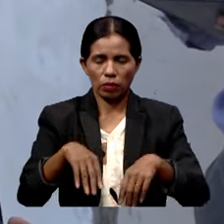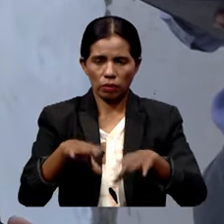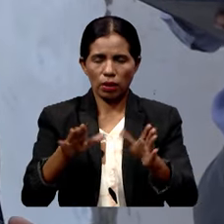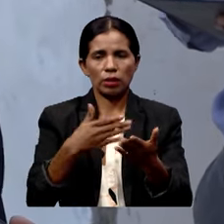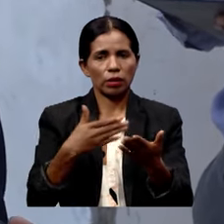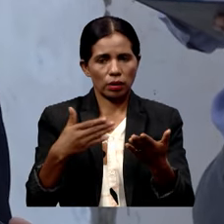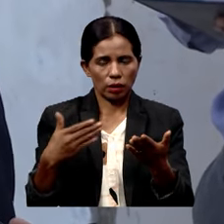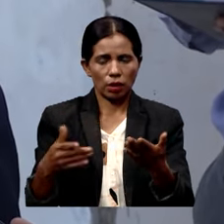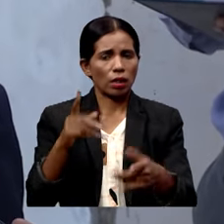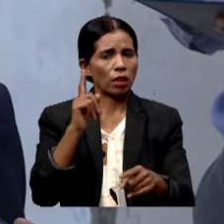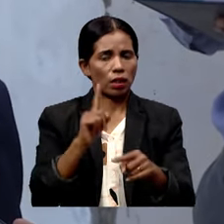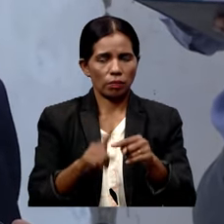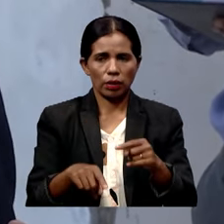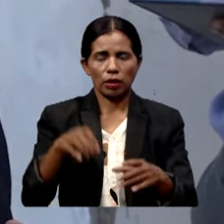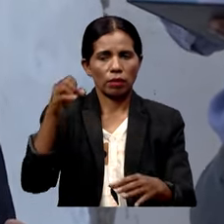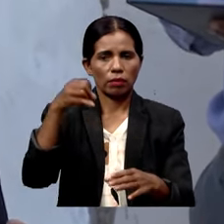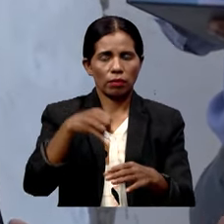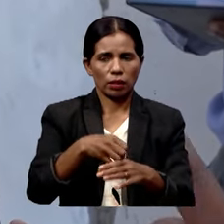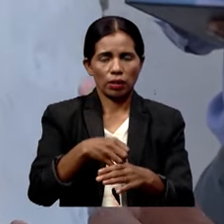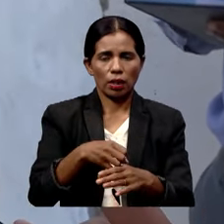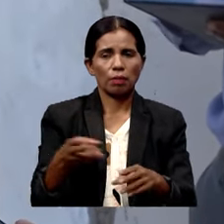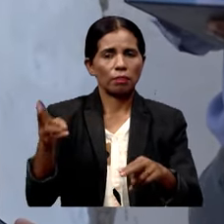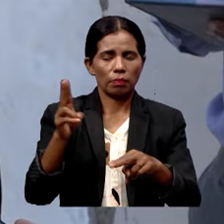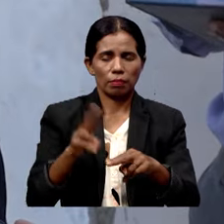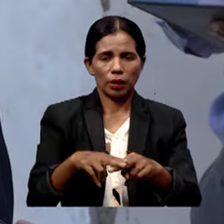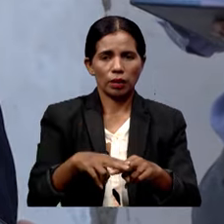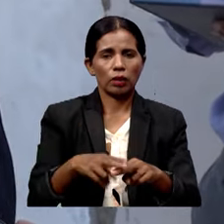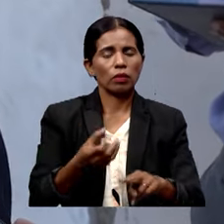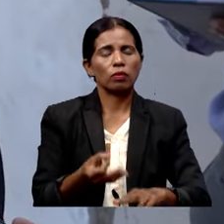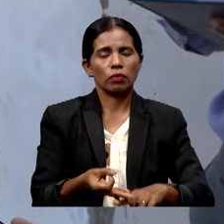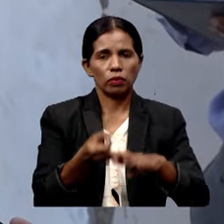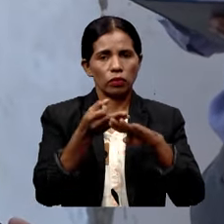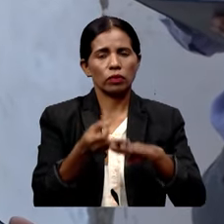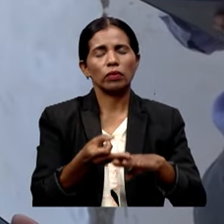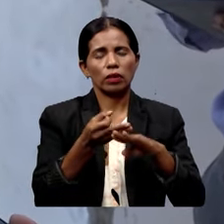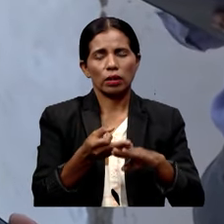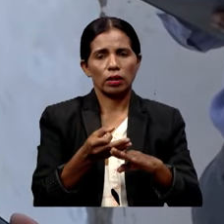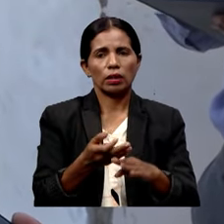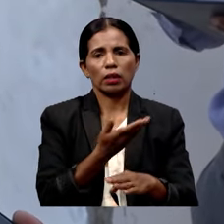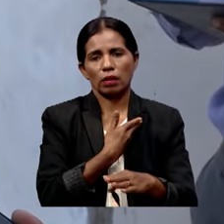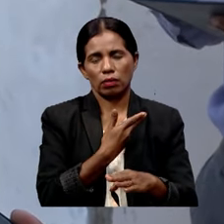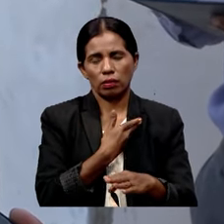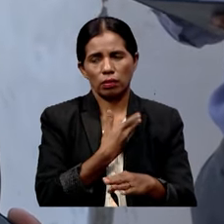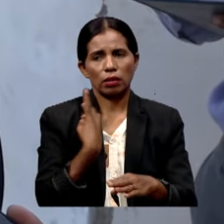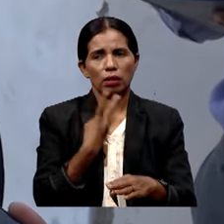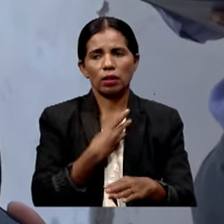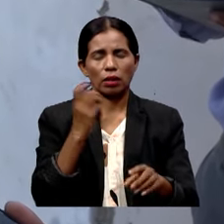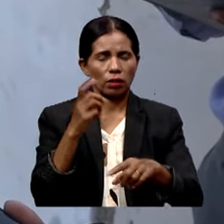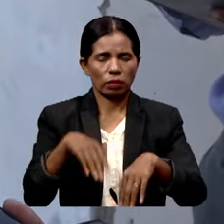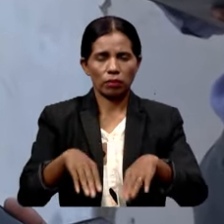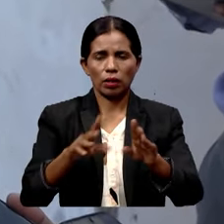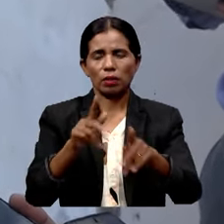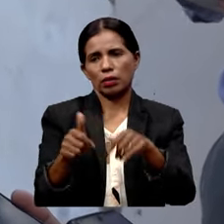Para la bele inventa preço, la bele inventa be folling ne. Tambah idenela didak ne. Ita los famba MRIC, kita